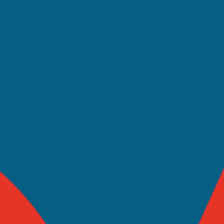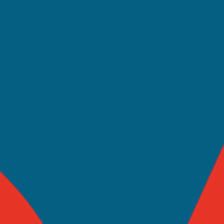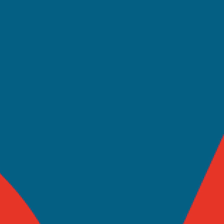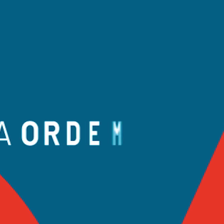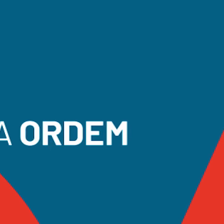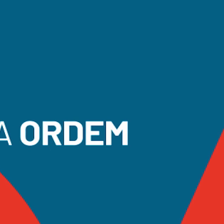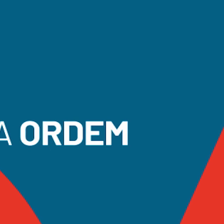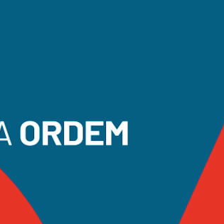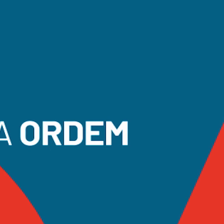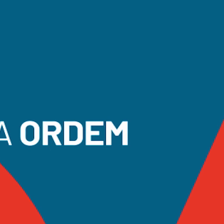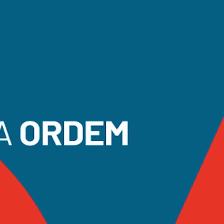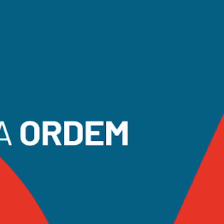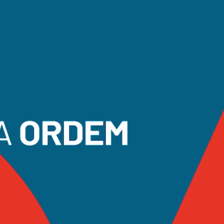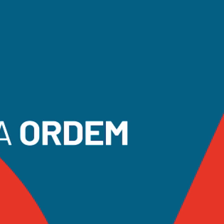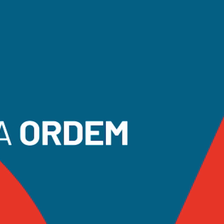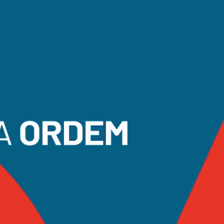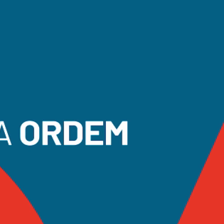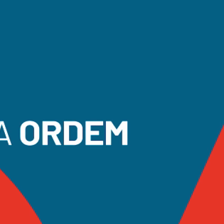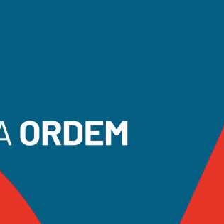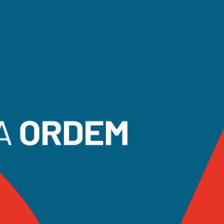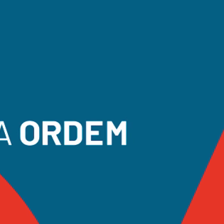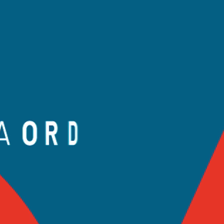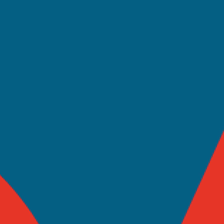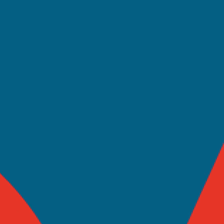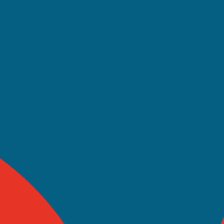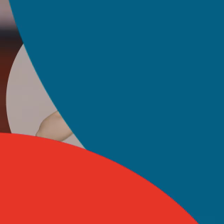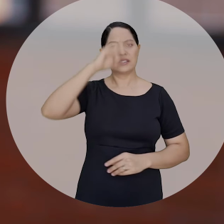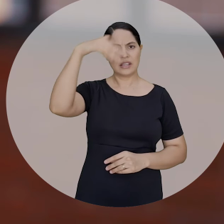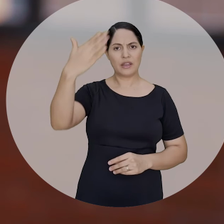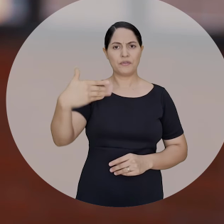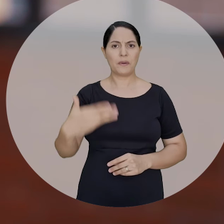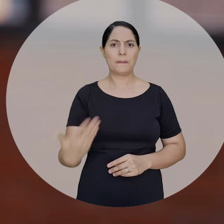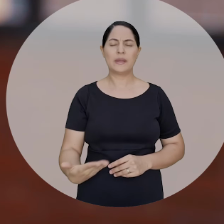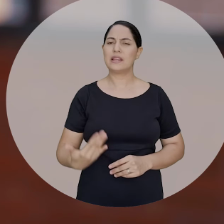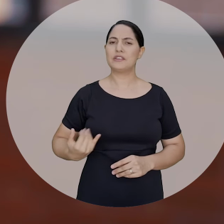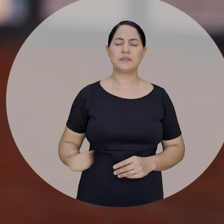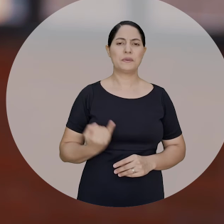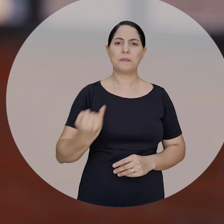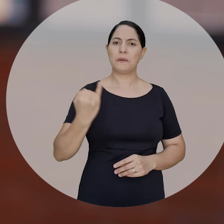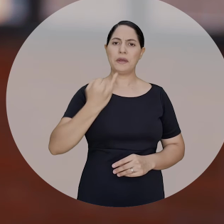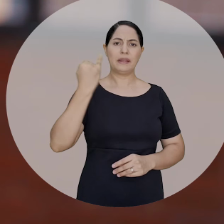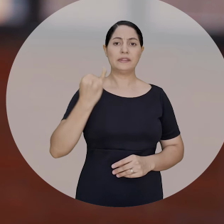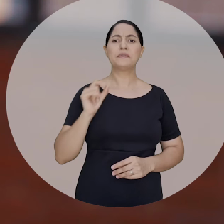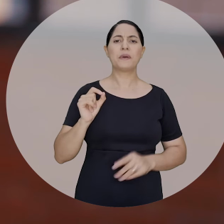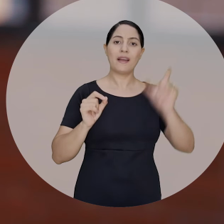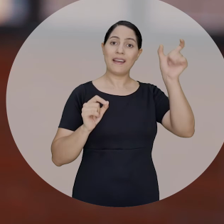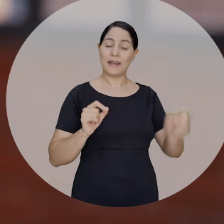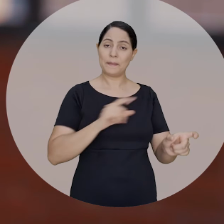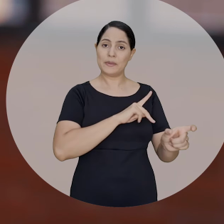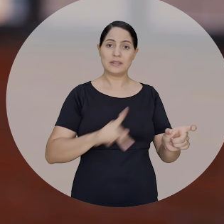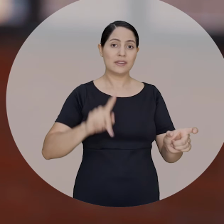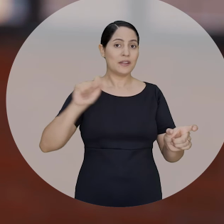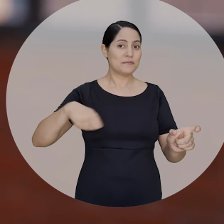A Escola Superior de Advocacia, ESA, prestou uma justa homenagem ao presidente da Ordem, Beto Simonetti, e ao ministro